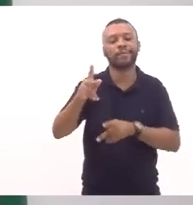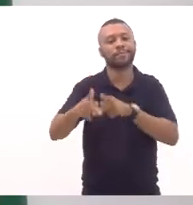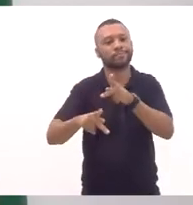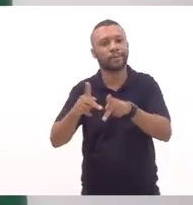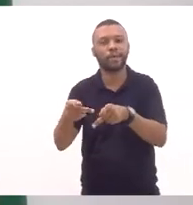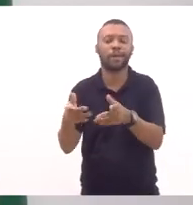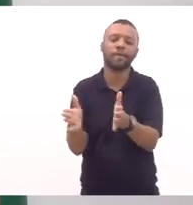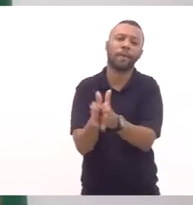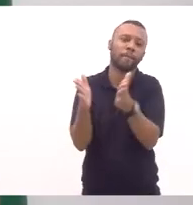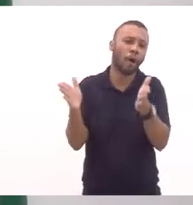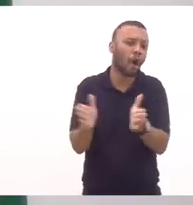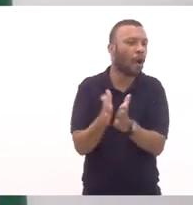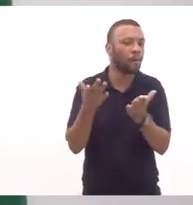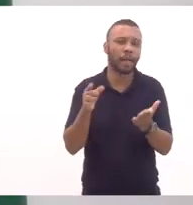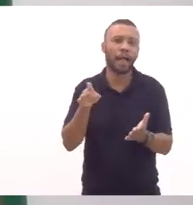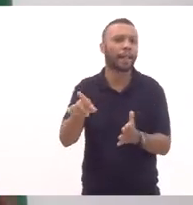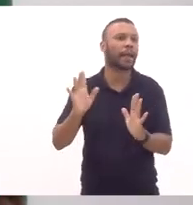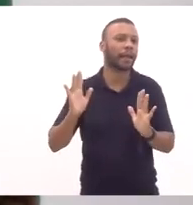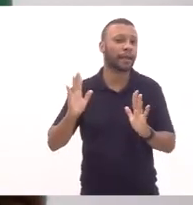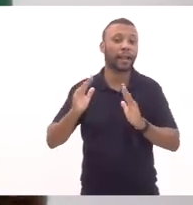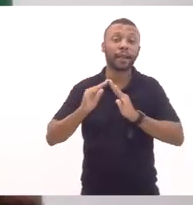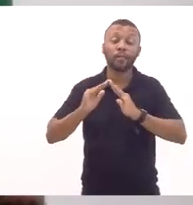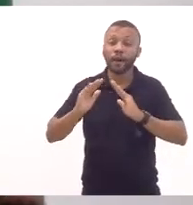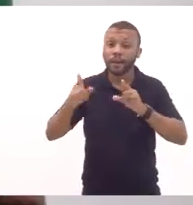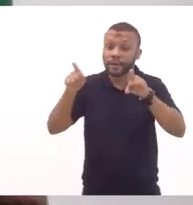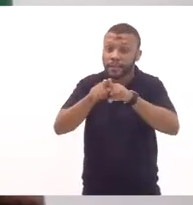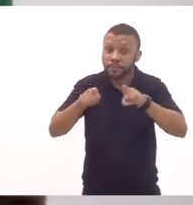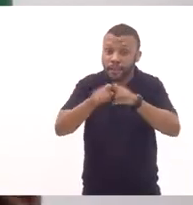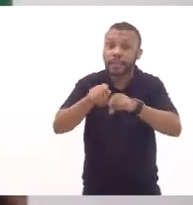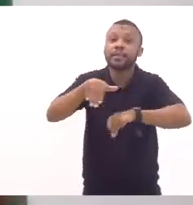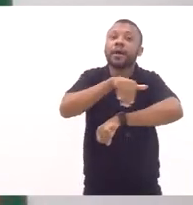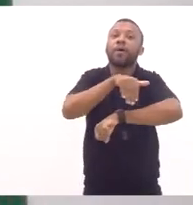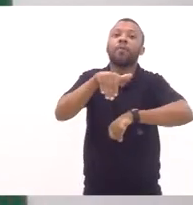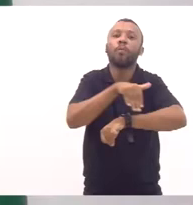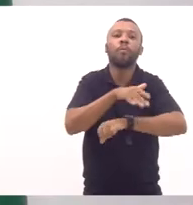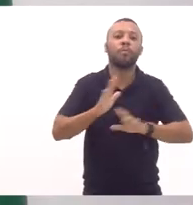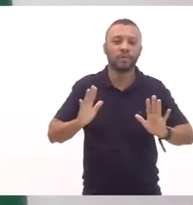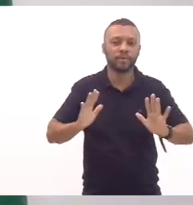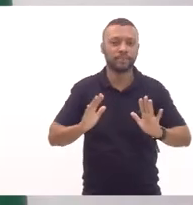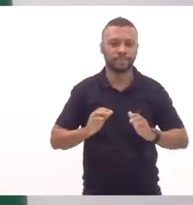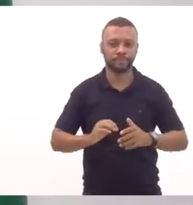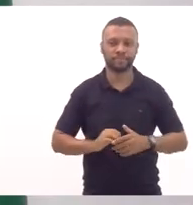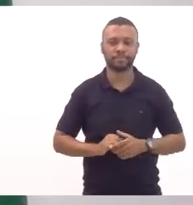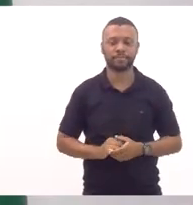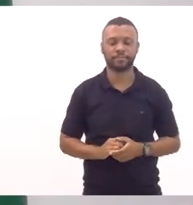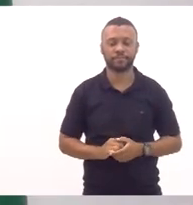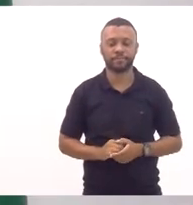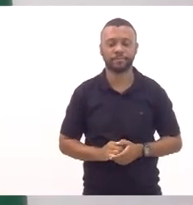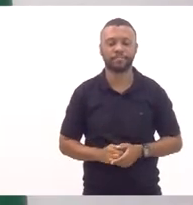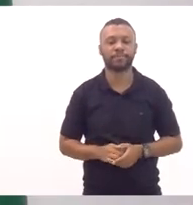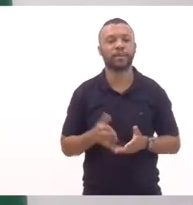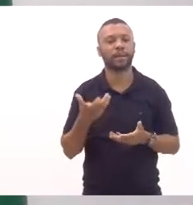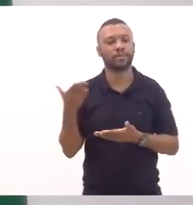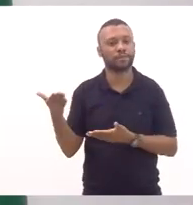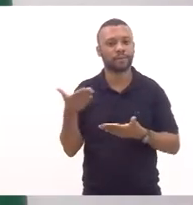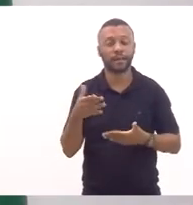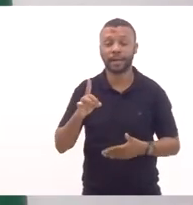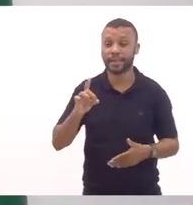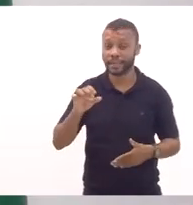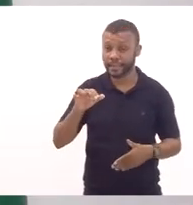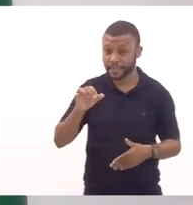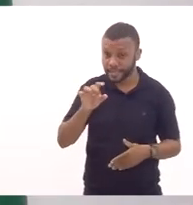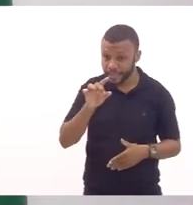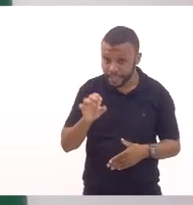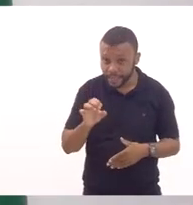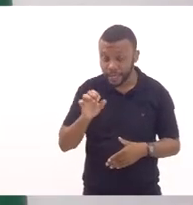populares. É lá que ela mora. E na rua. E na rua. Né? Quero convidar a Denise e Ana, do Sindicato